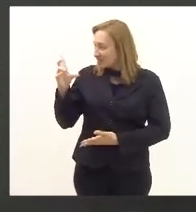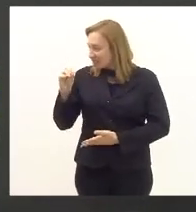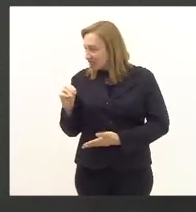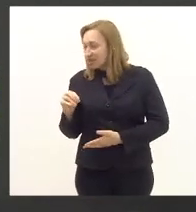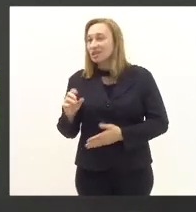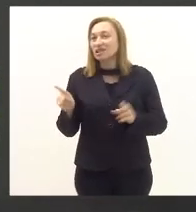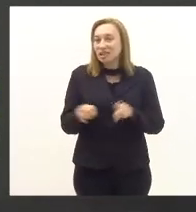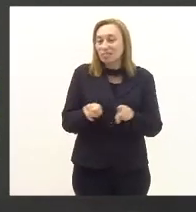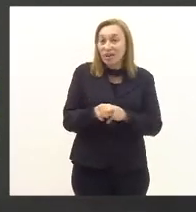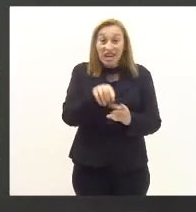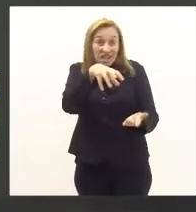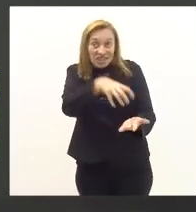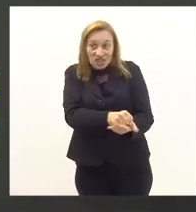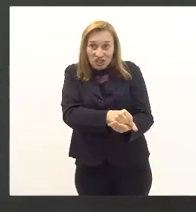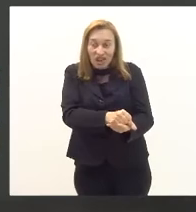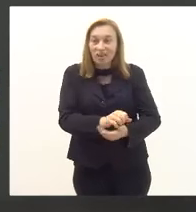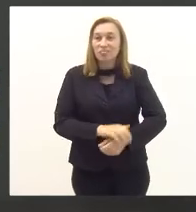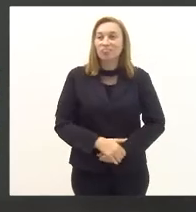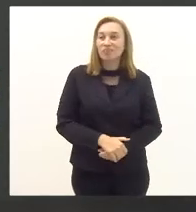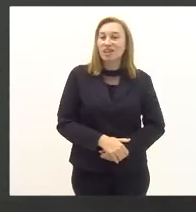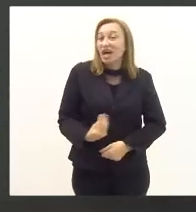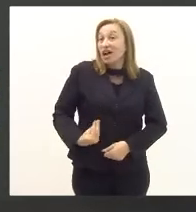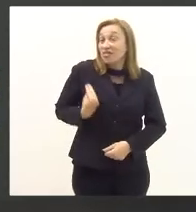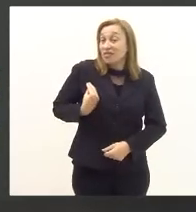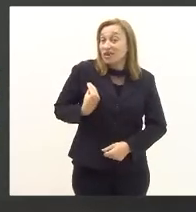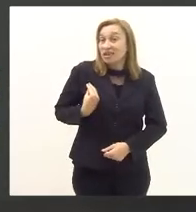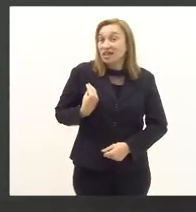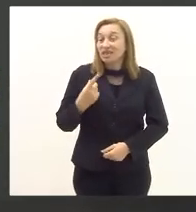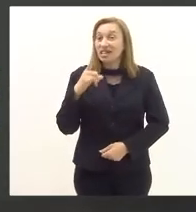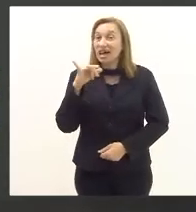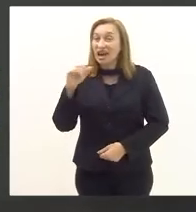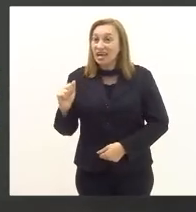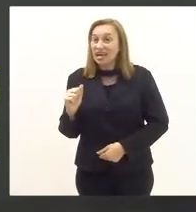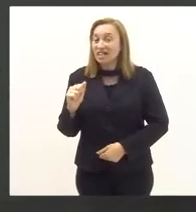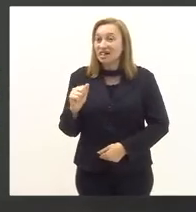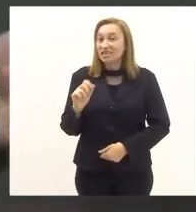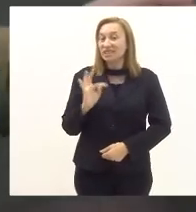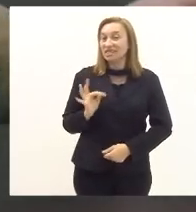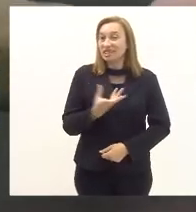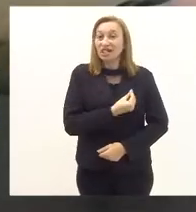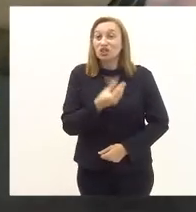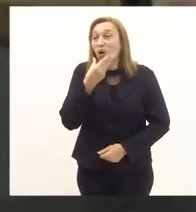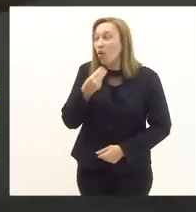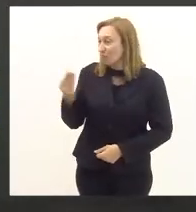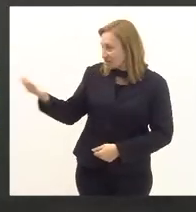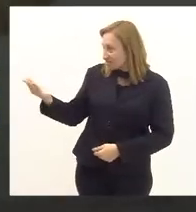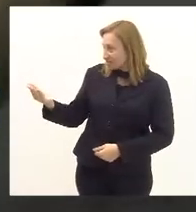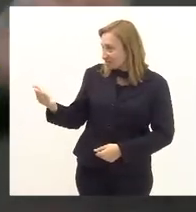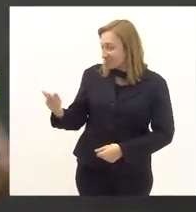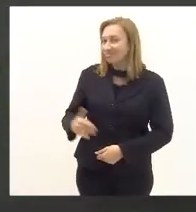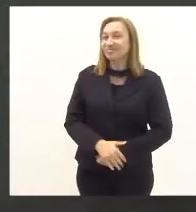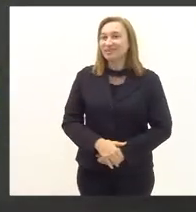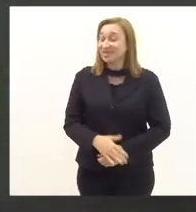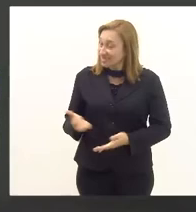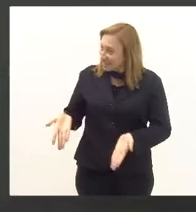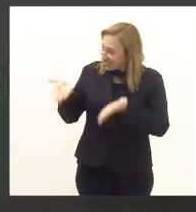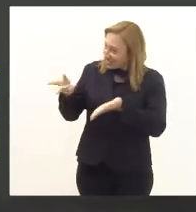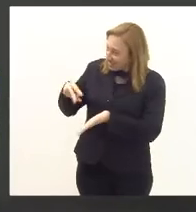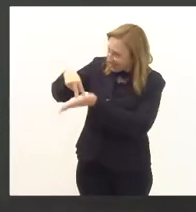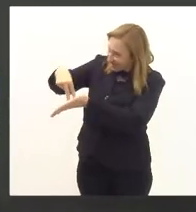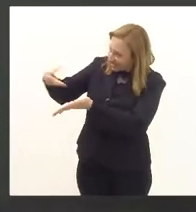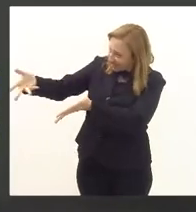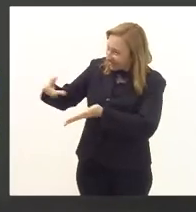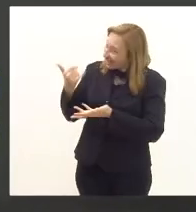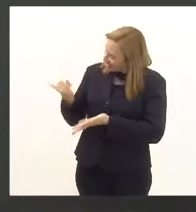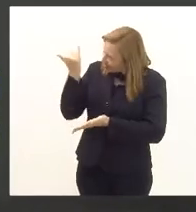de registrar também, né, a presença da Liga Trans Masculina. Por favor, masculine, por favor, se levantem.